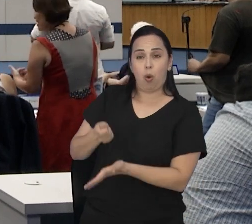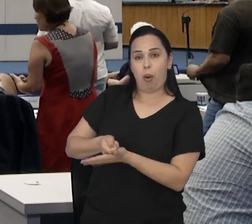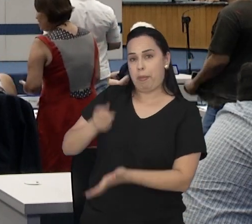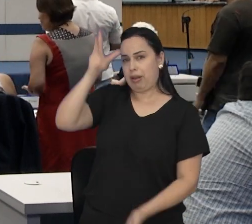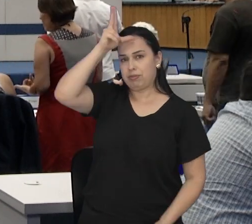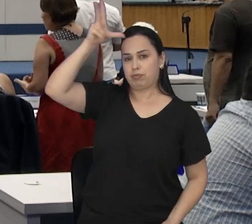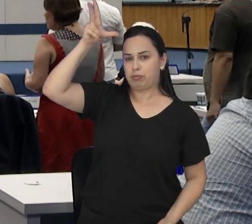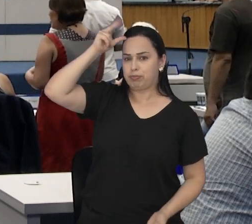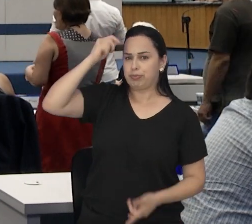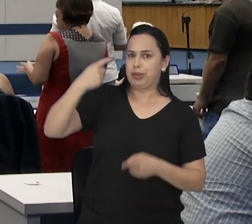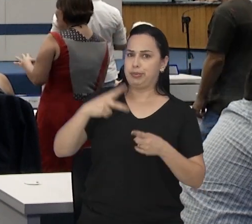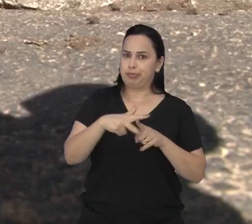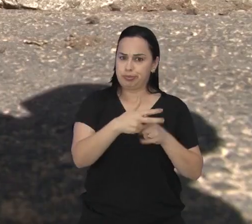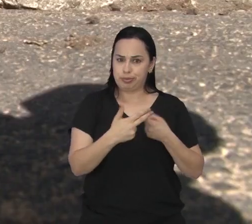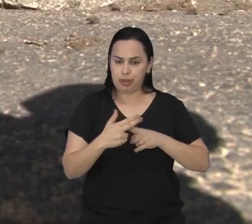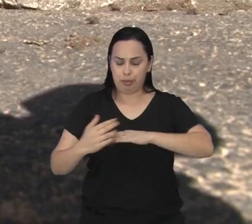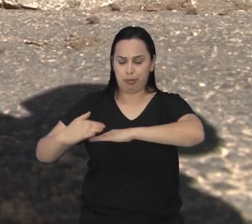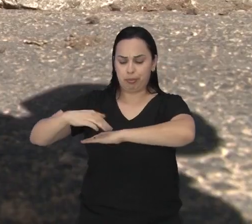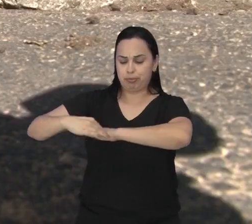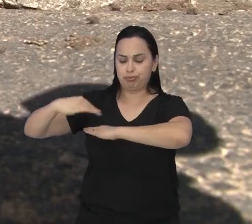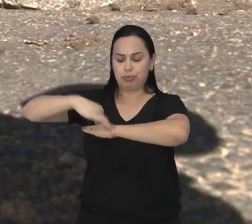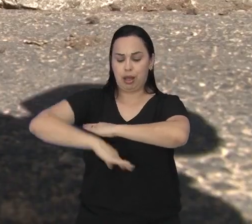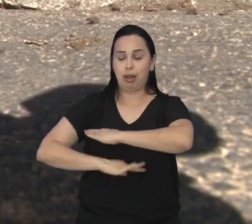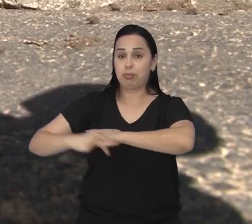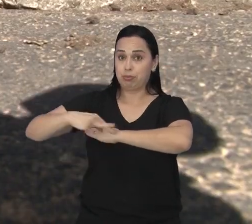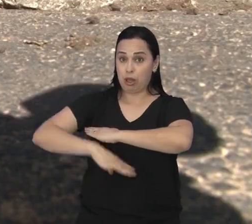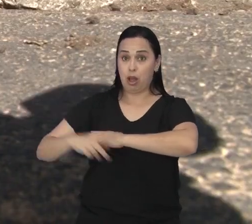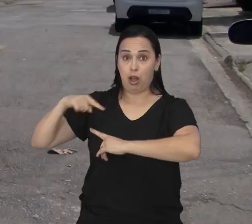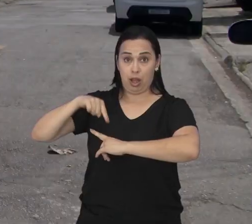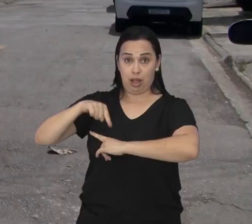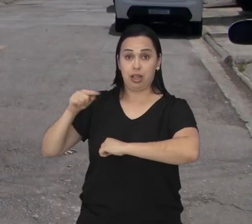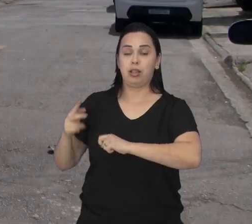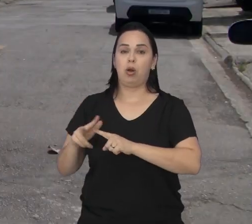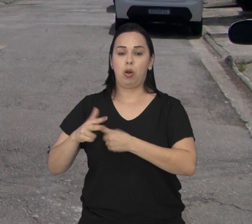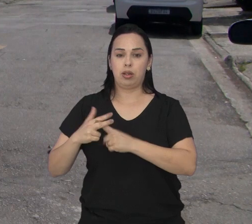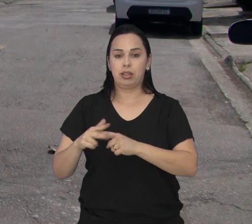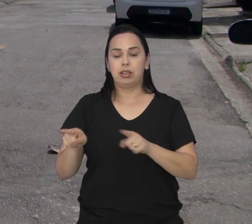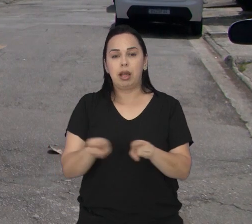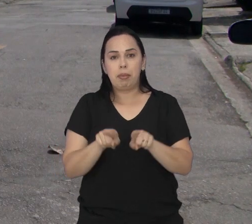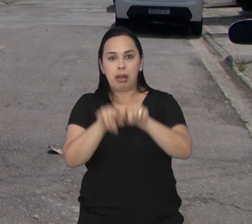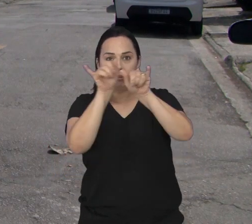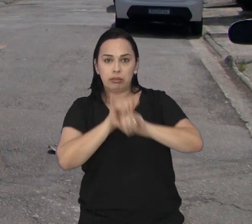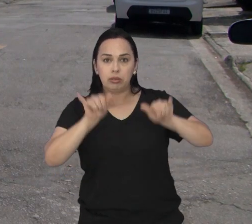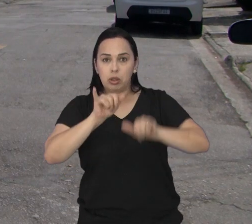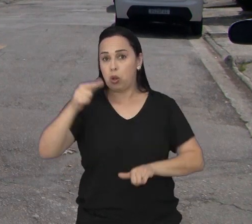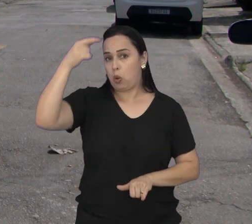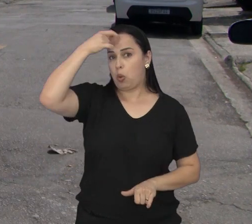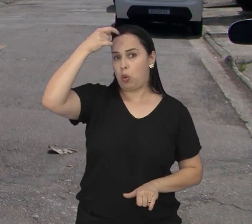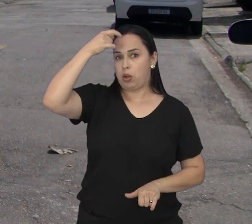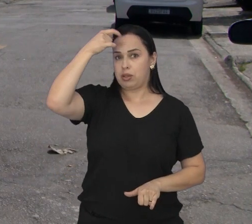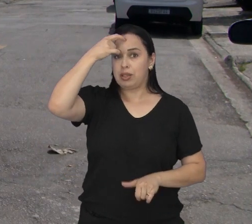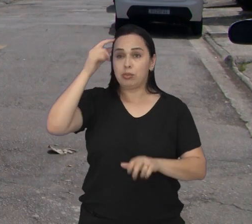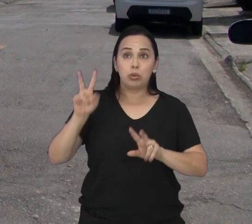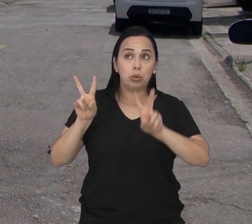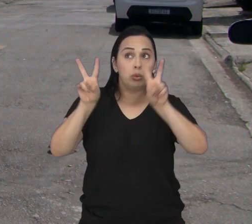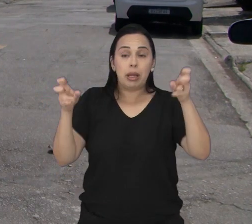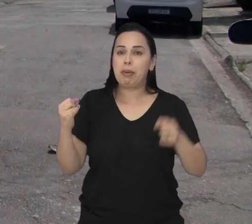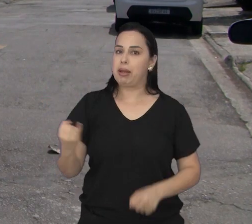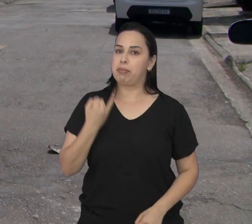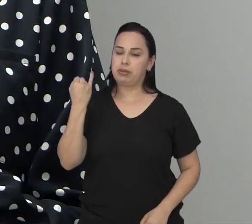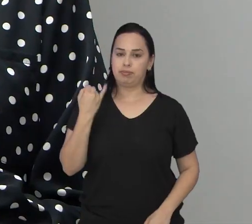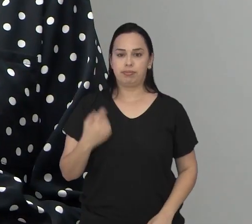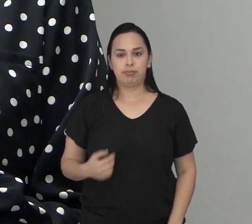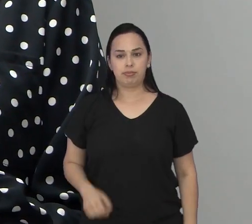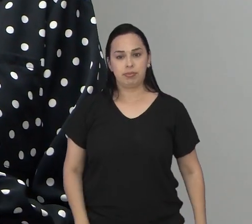maior ação do poder público na manutenção de bocas de lobo e também no trabalho de conscientização da população sobre o